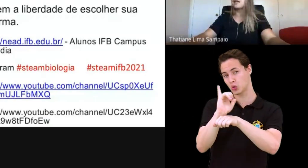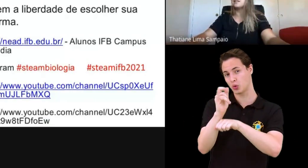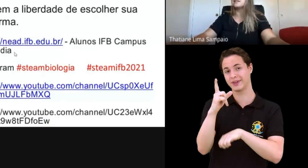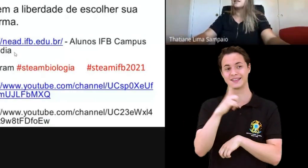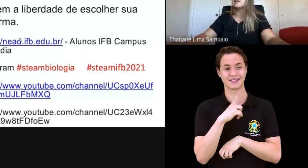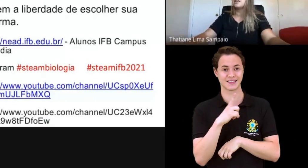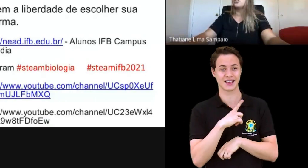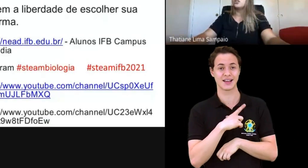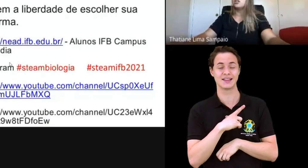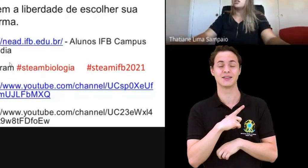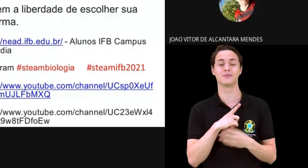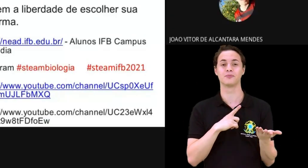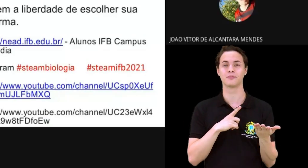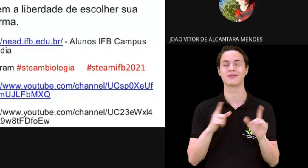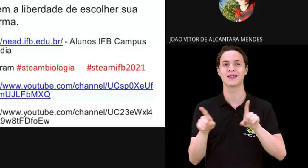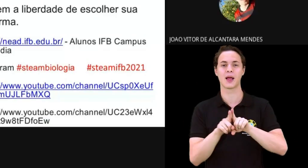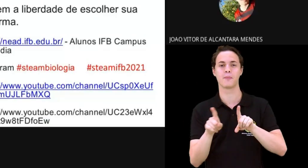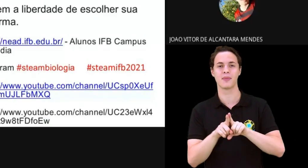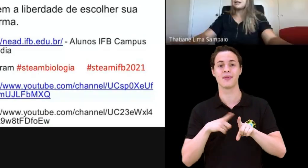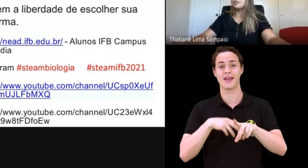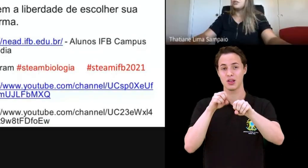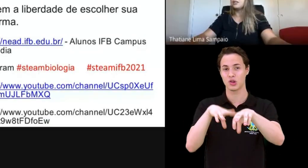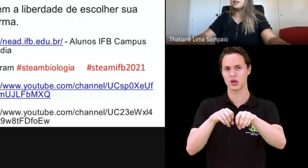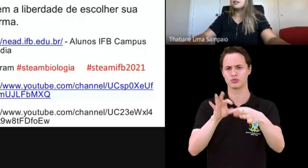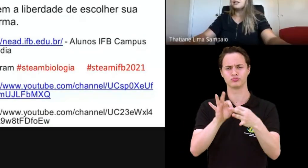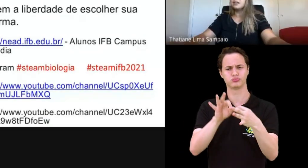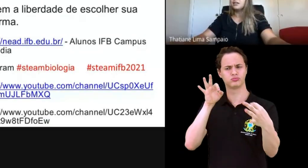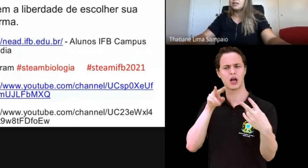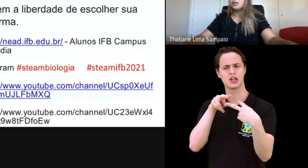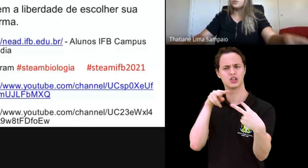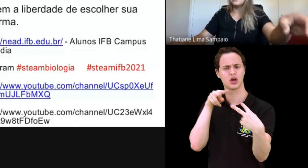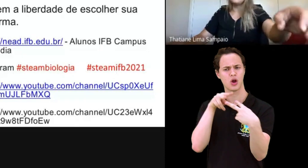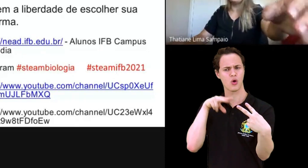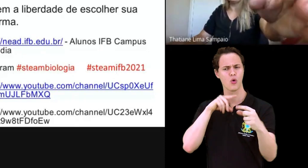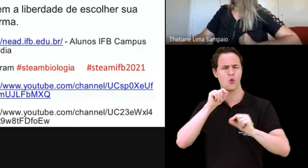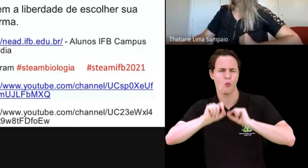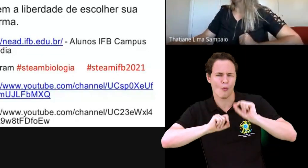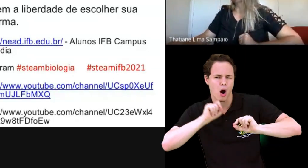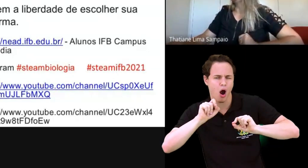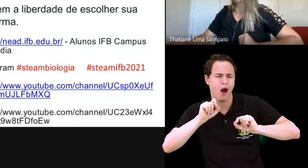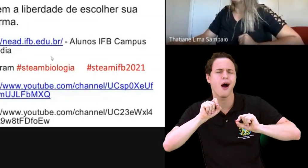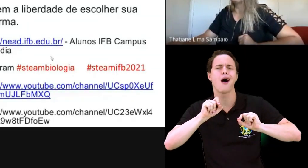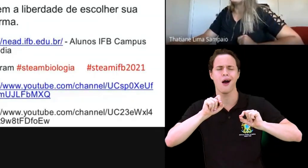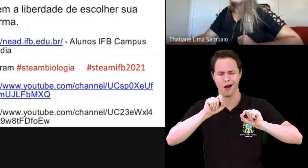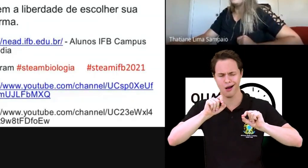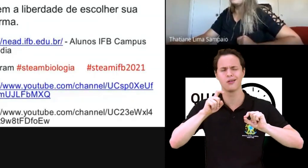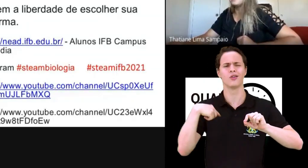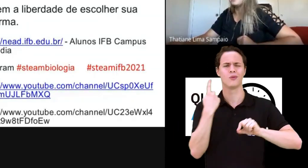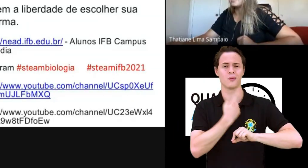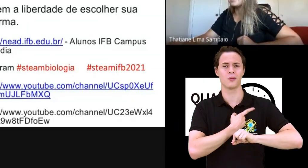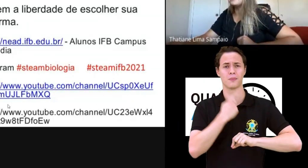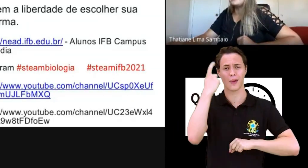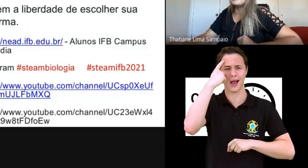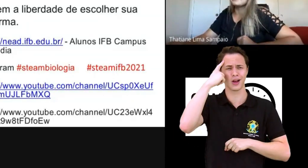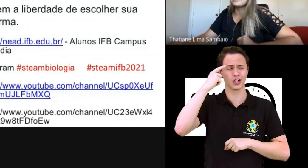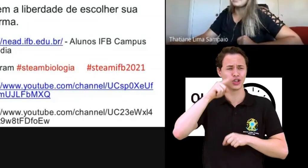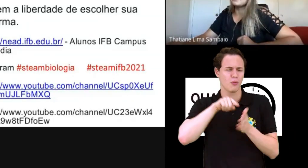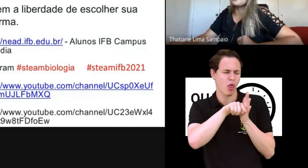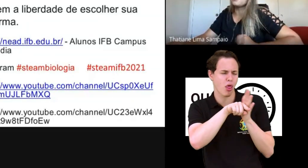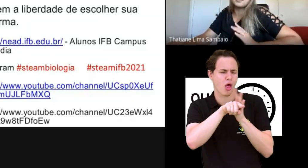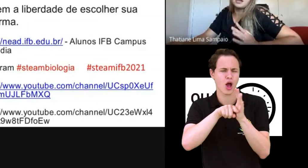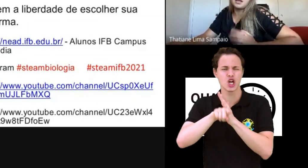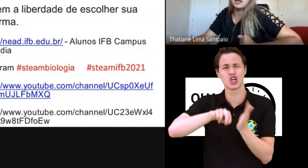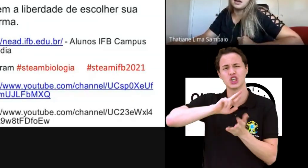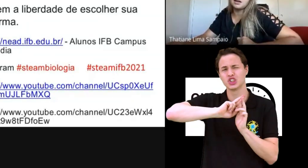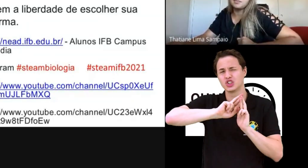os canais de educação à distância, do IFB. Estamos aqui explorando os diferentes canais, e esses canais